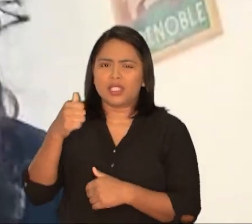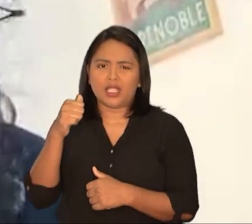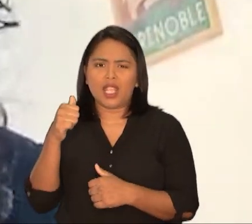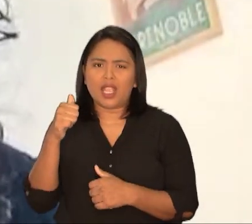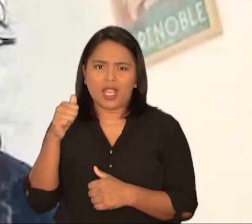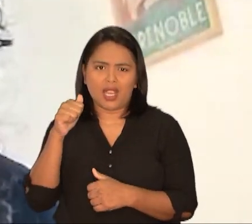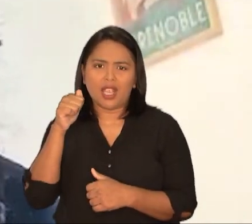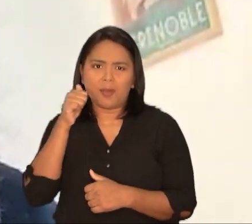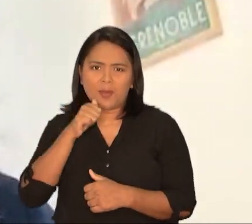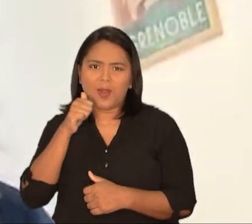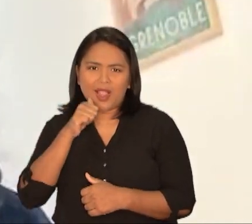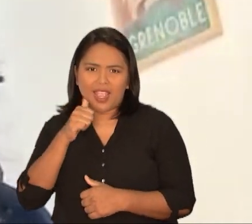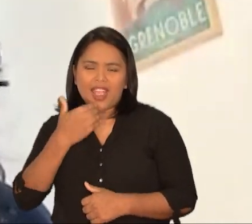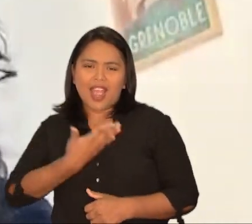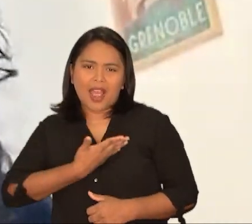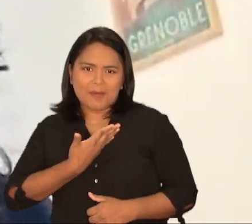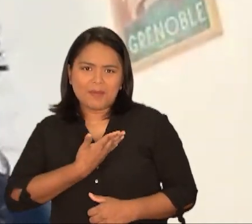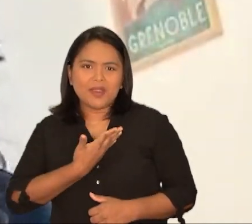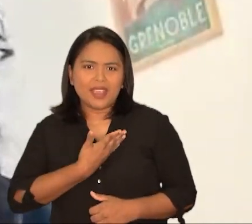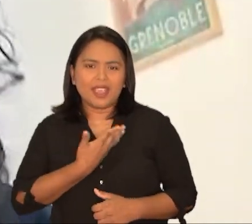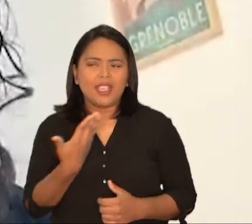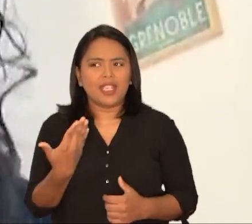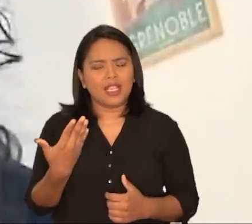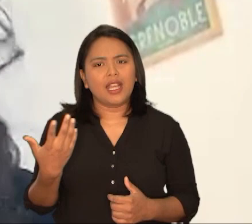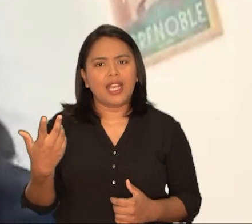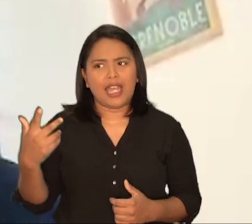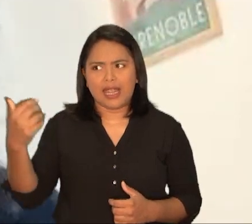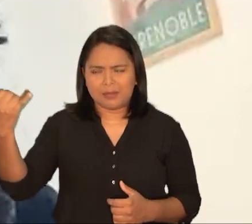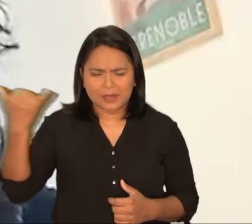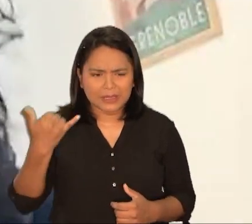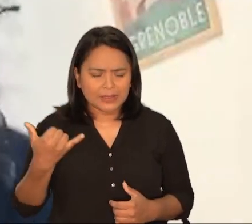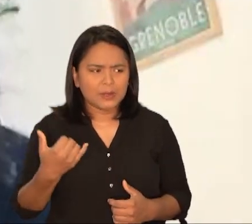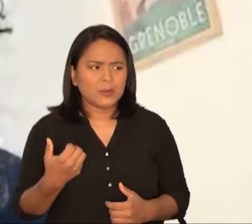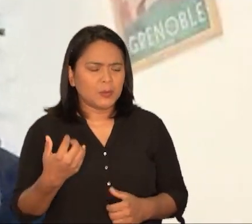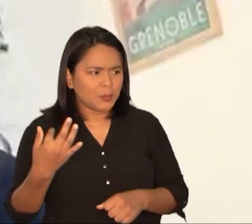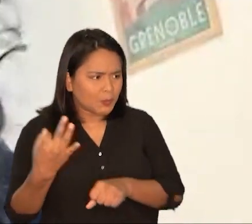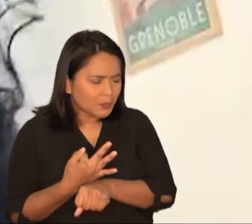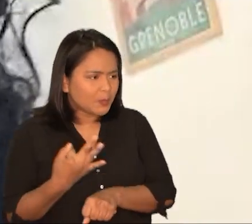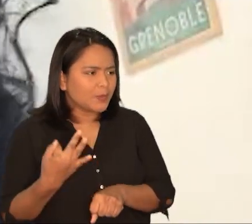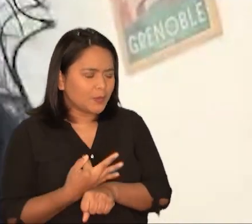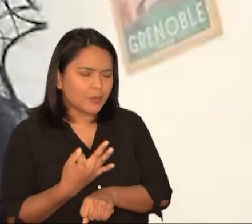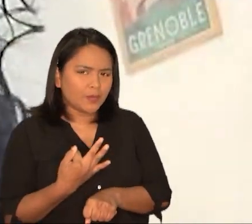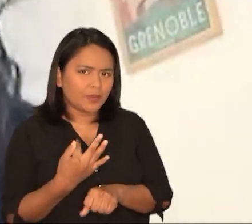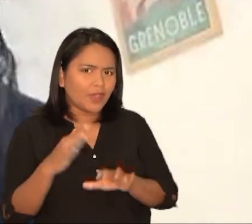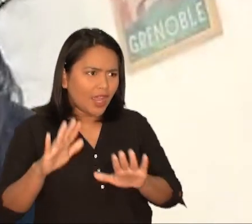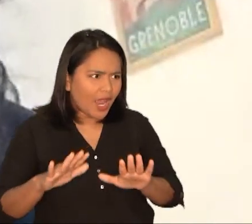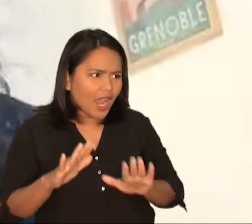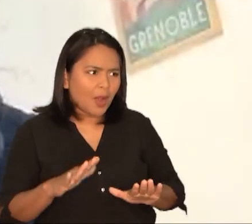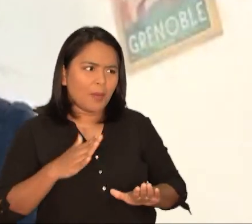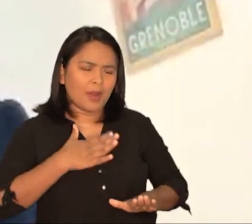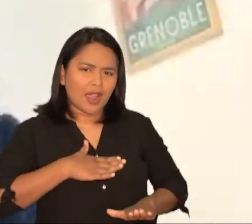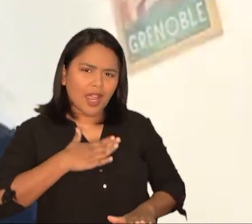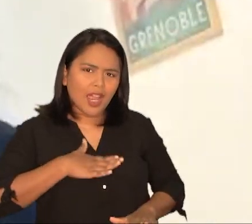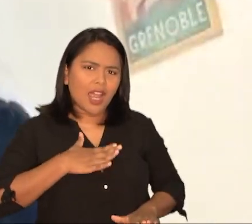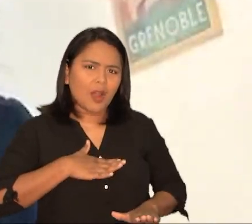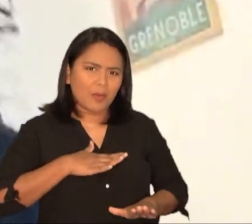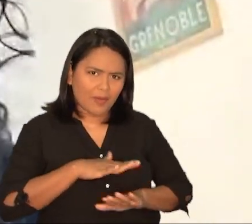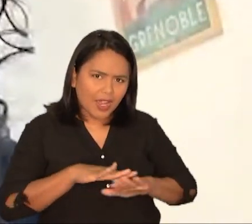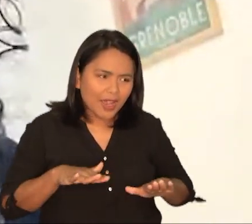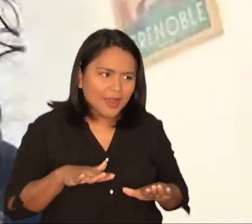esse processo, ela foi mãe e ela dizia: Rebeca, aguenta firme que vai passar. Então a minha pergunta é: